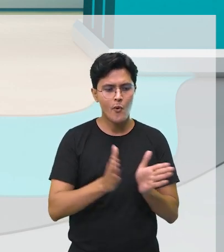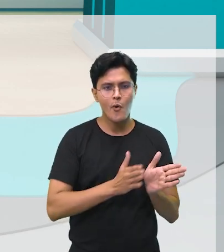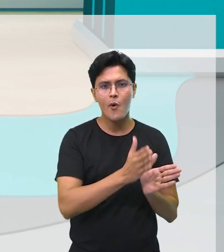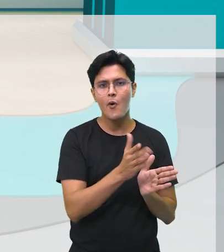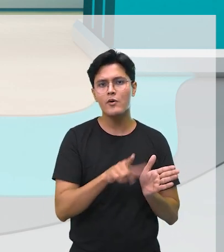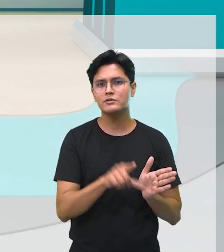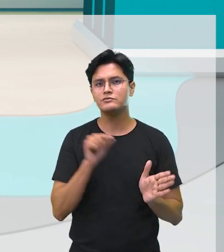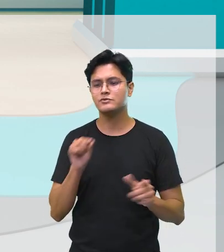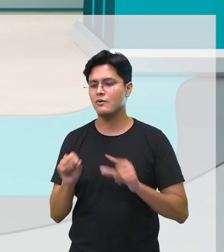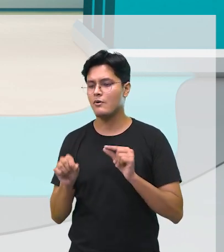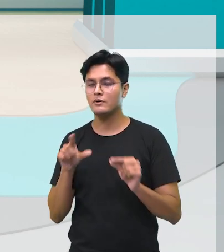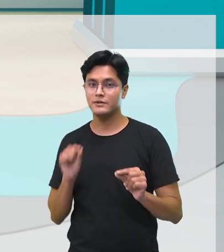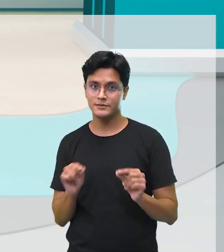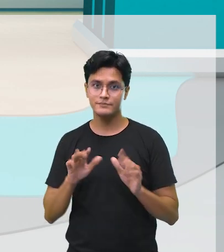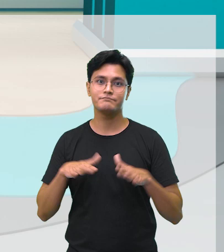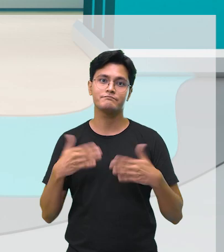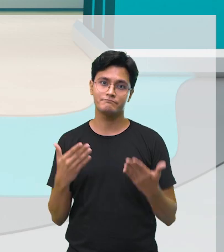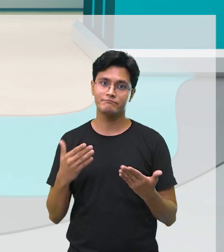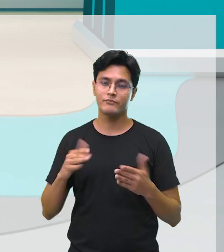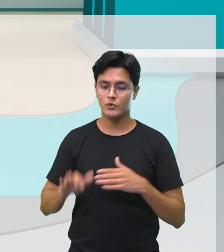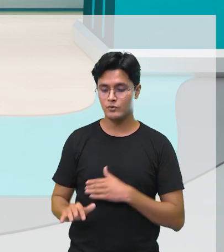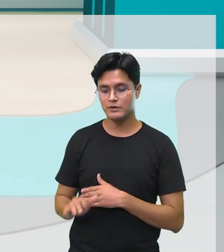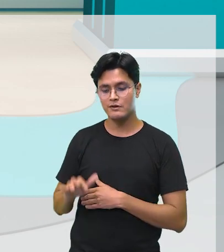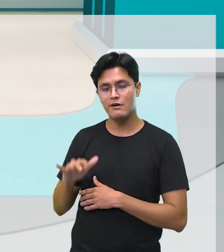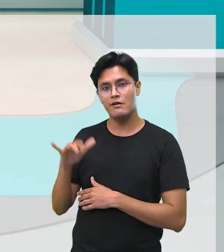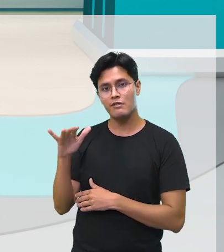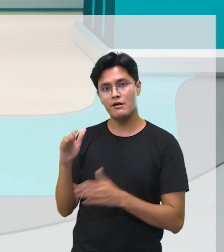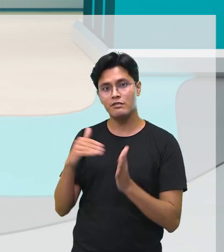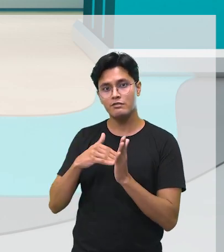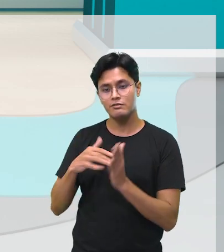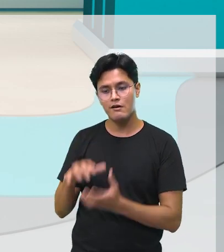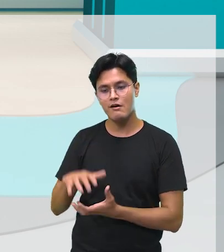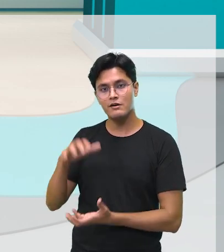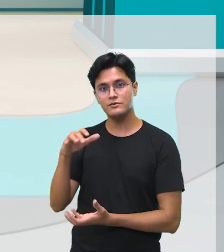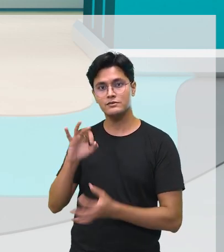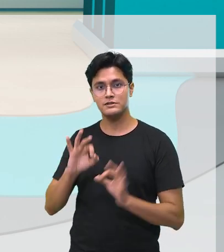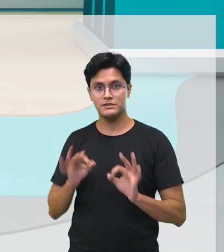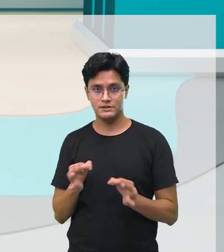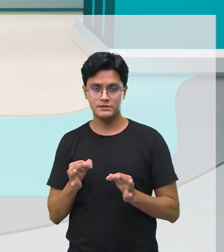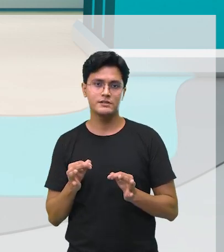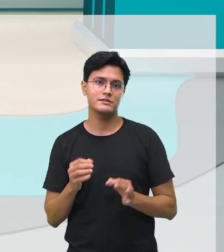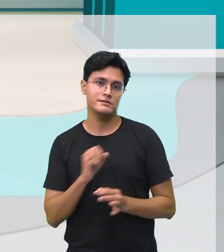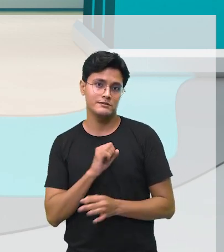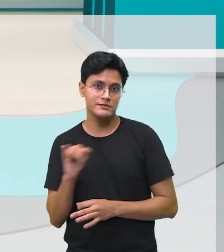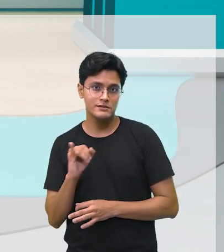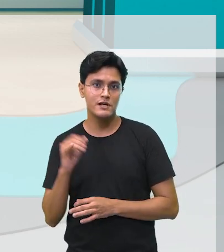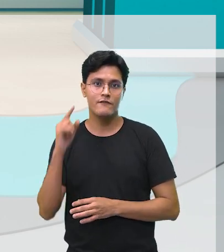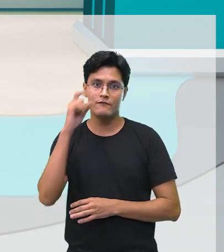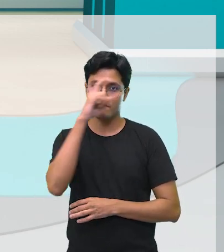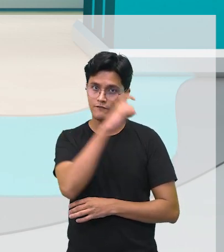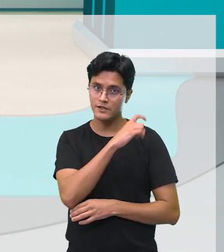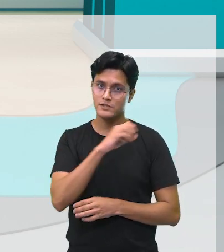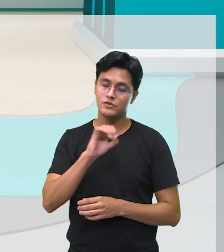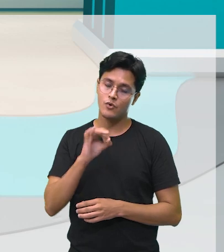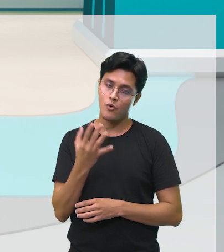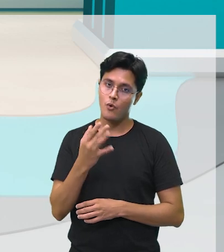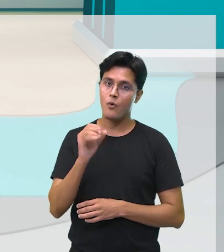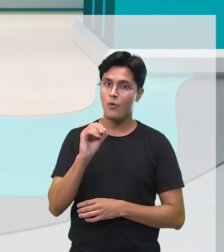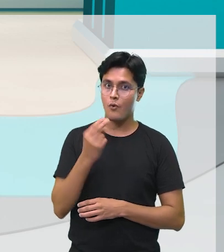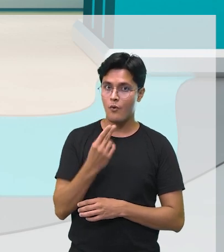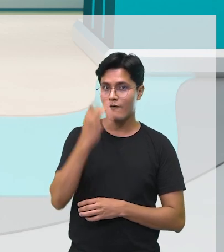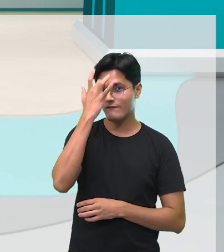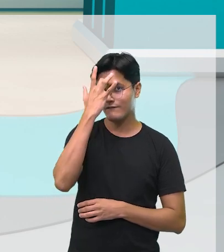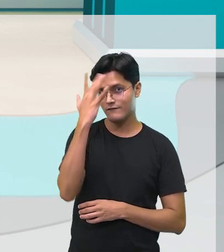criança até adulto. E aí a gente vai escolher os nossos caminhos, seja difícil, seja fácil, mas a nossa vida também é